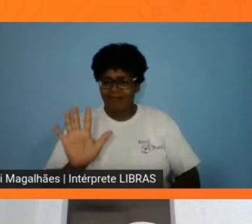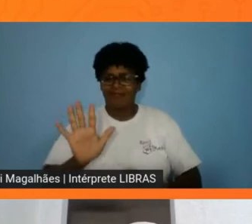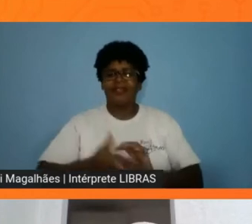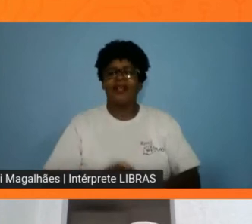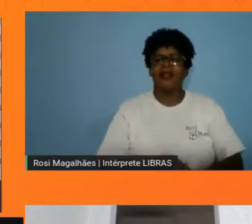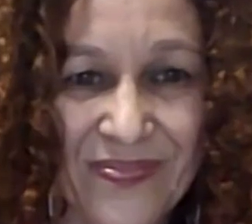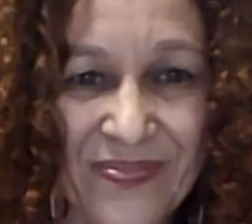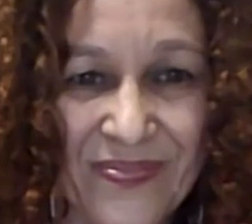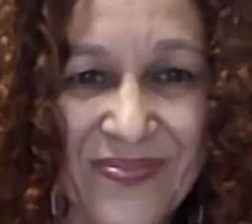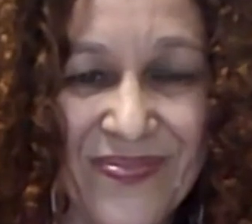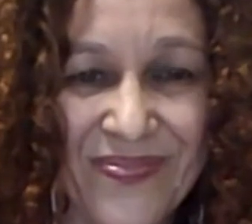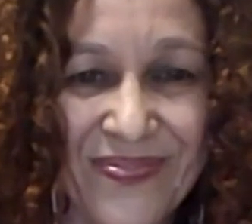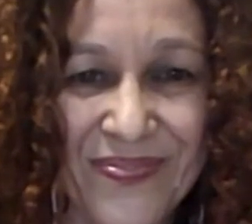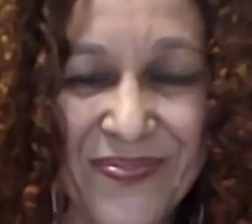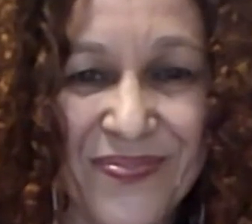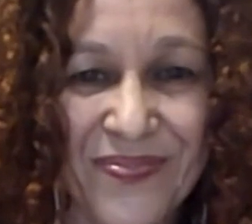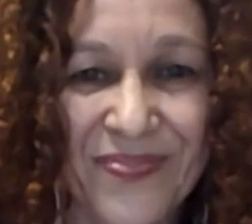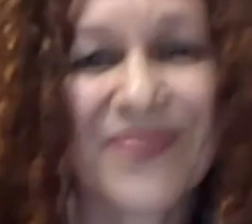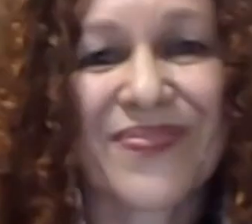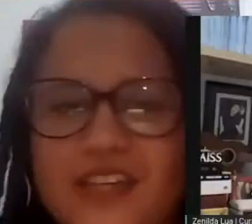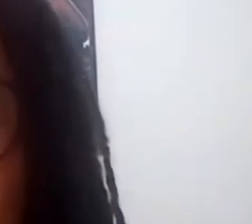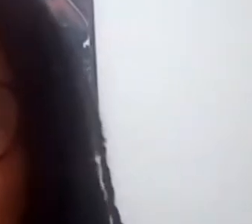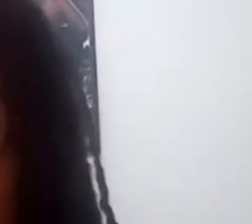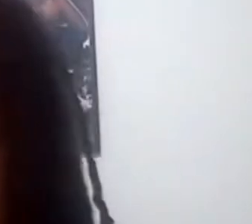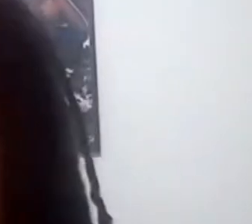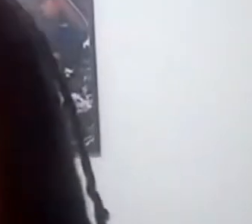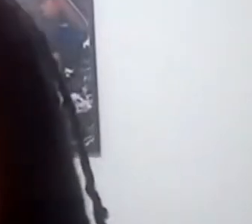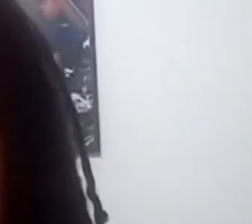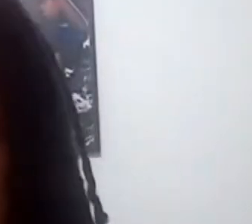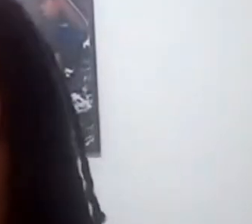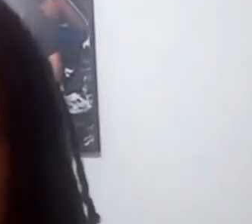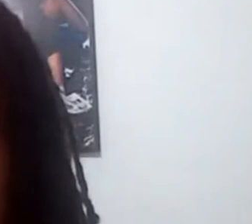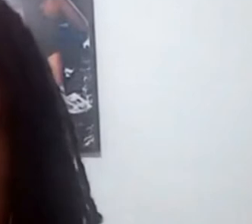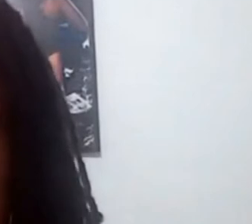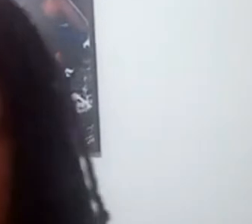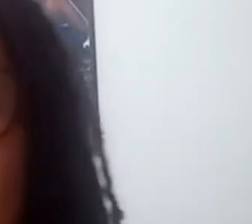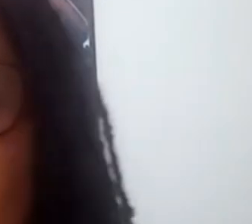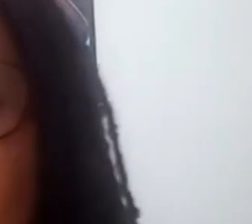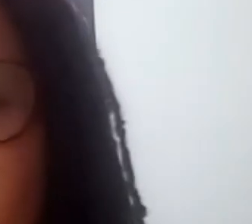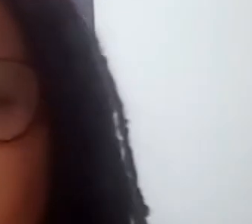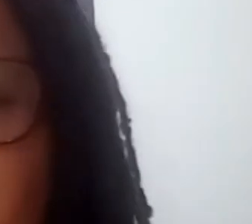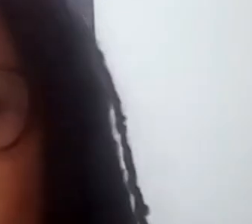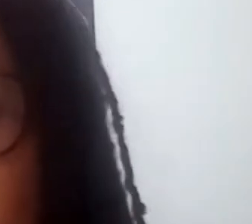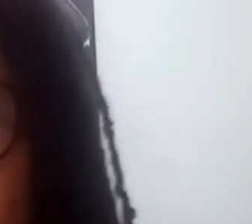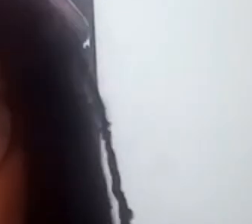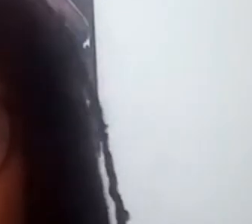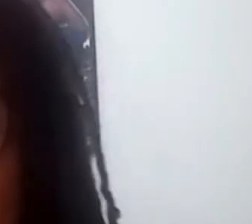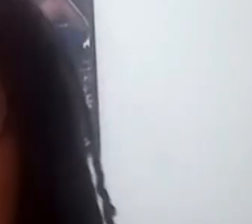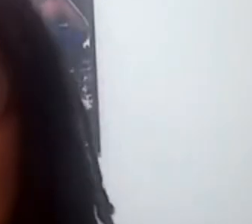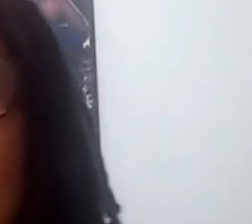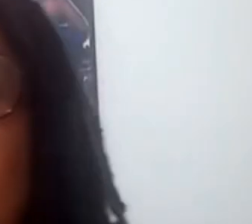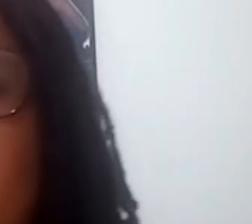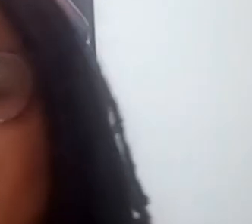muito boa noite, bom dia, boa tarde para quem está assistindo, né? A depender do horário que vocês estiverem nos